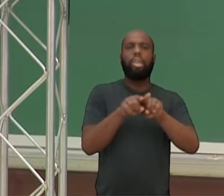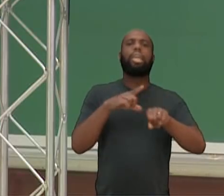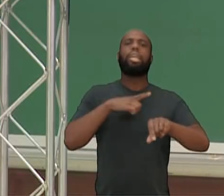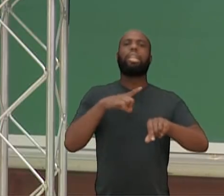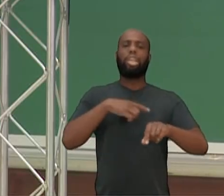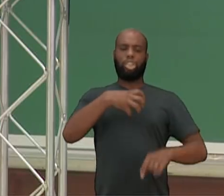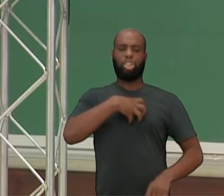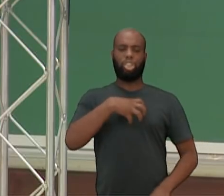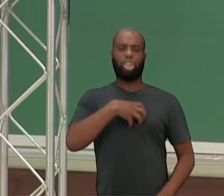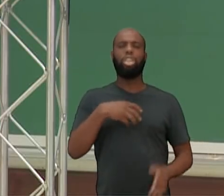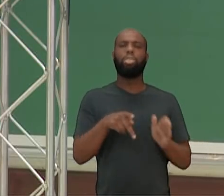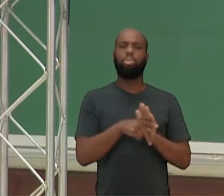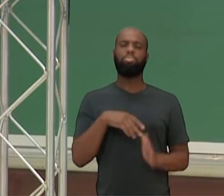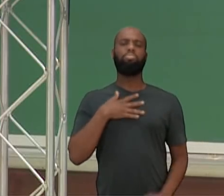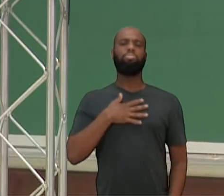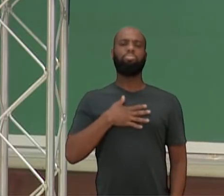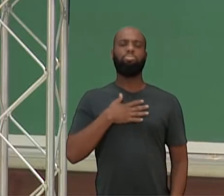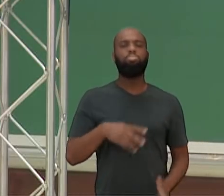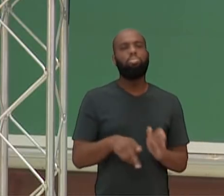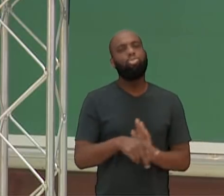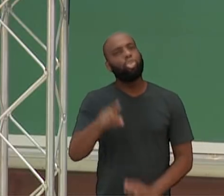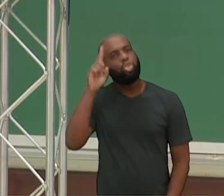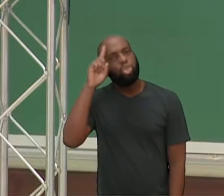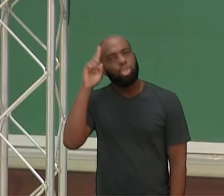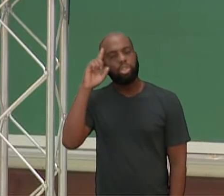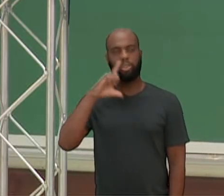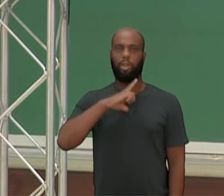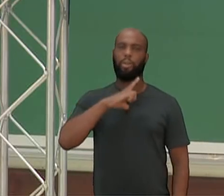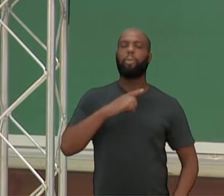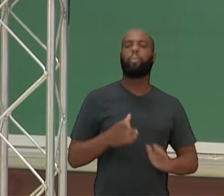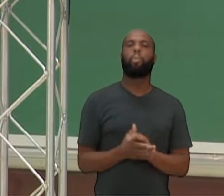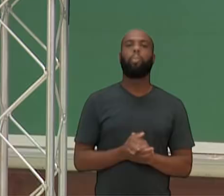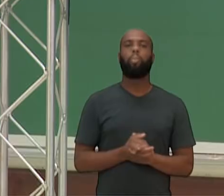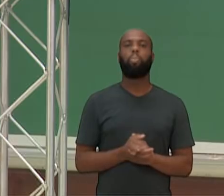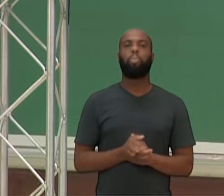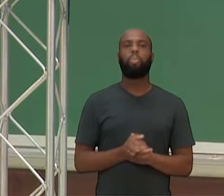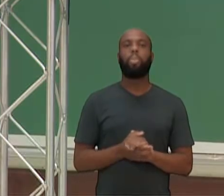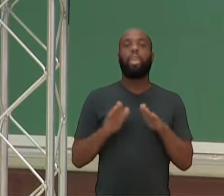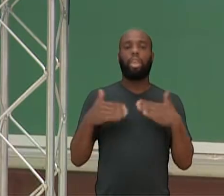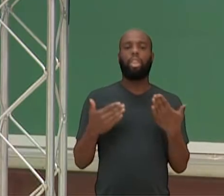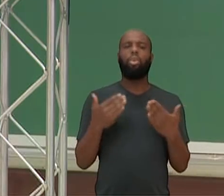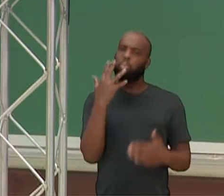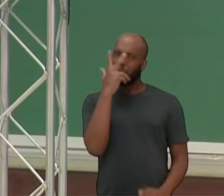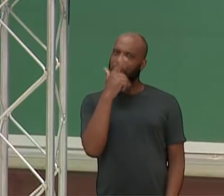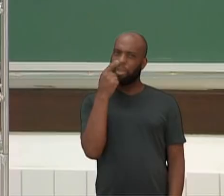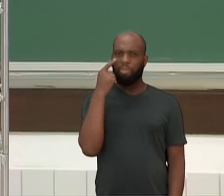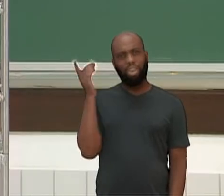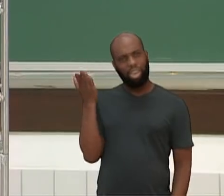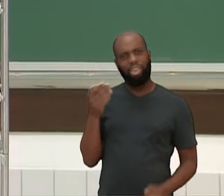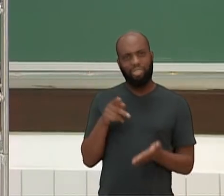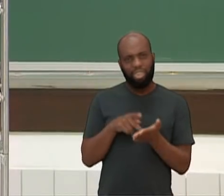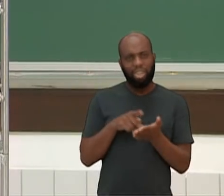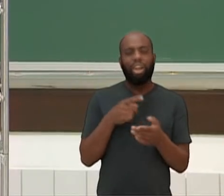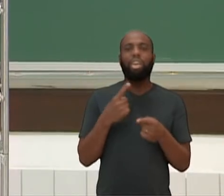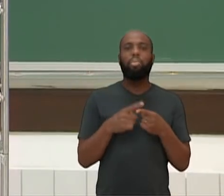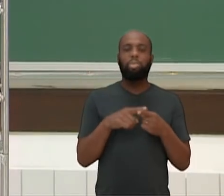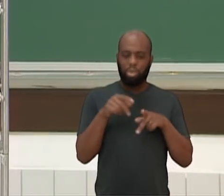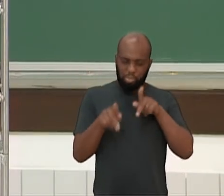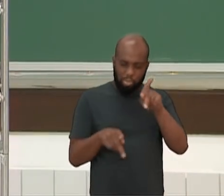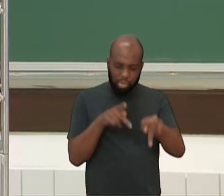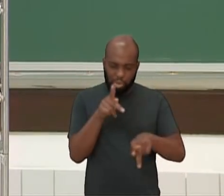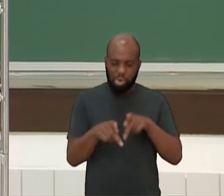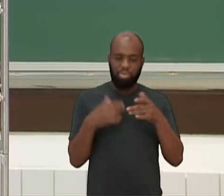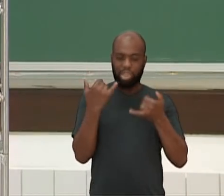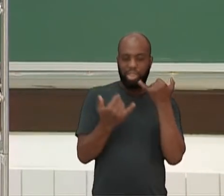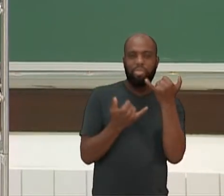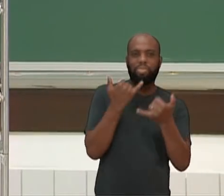essa forma de prazer no dia a dia deles. Então, é bonito, né, ver, porque O povo que brinca, o povo que